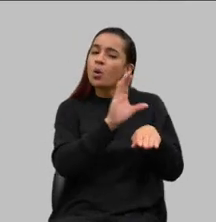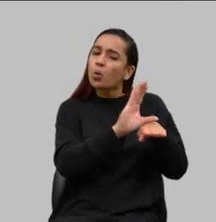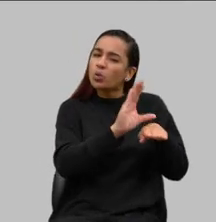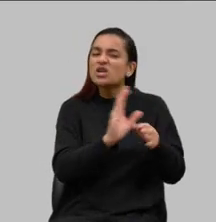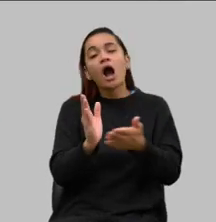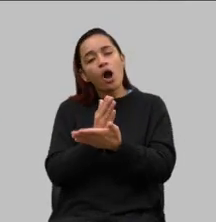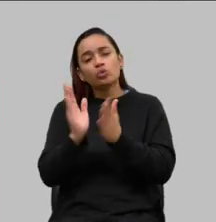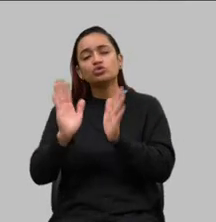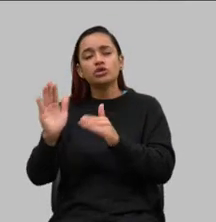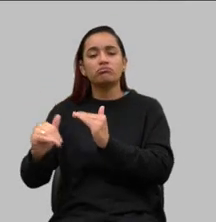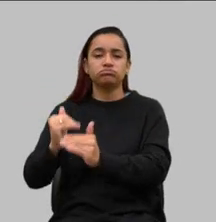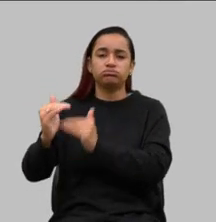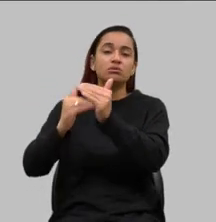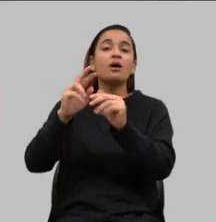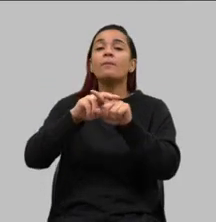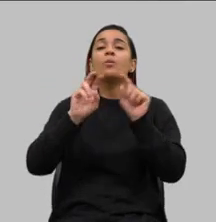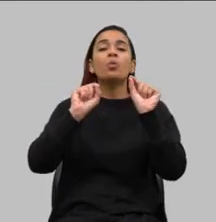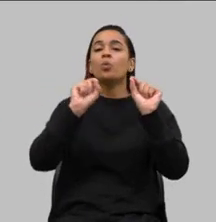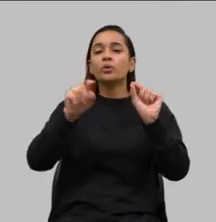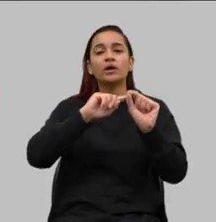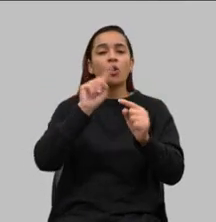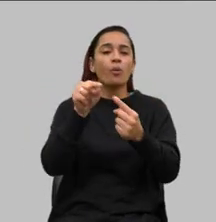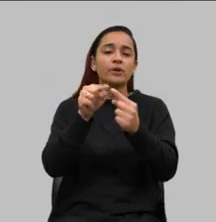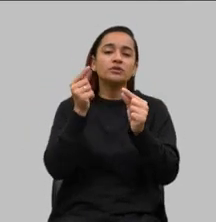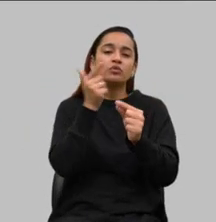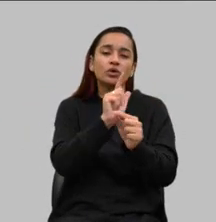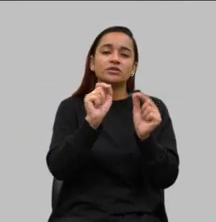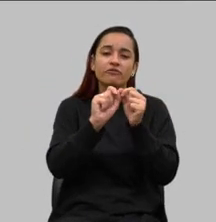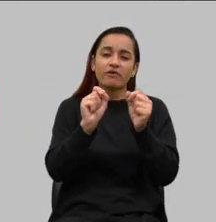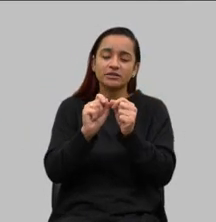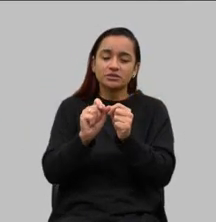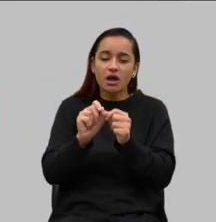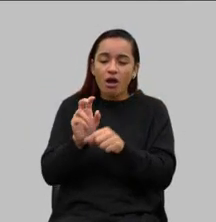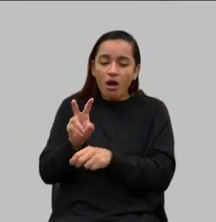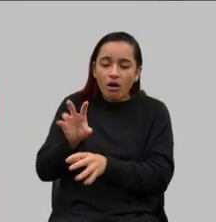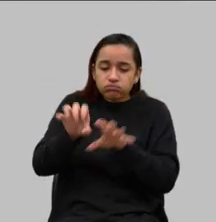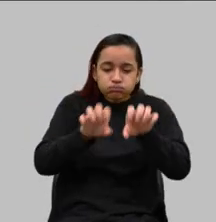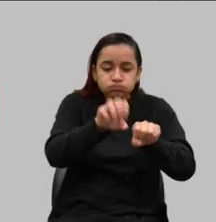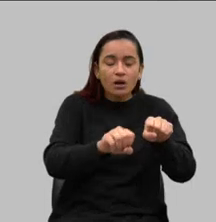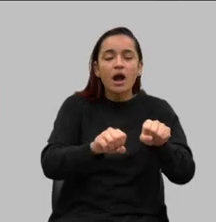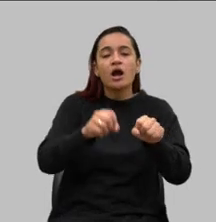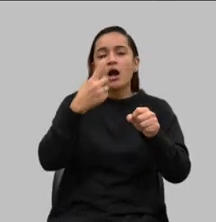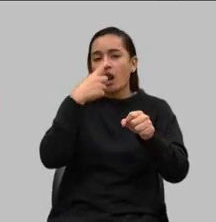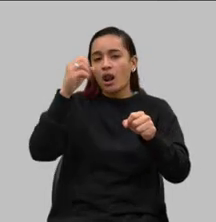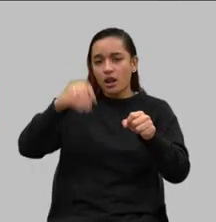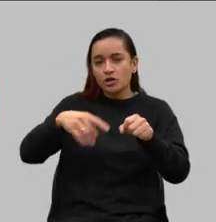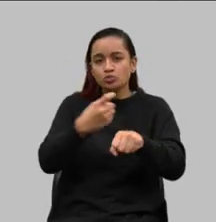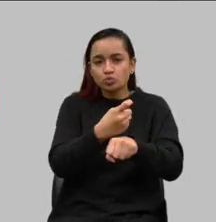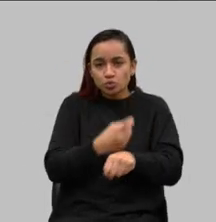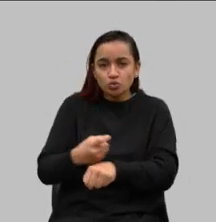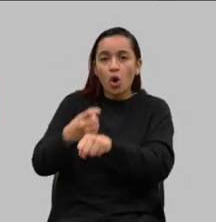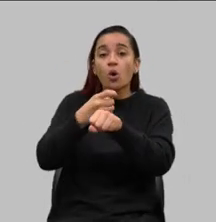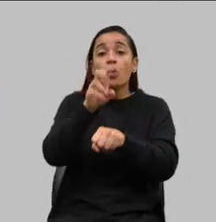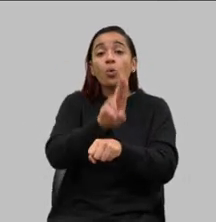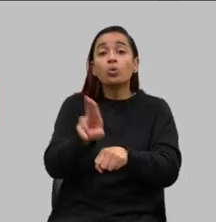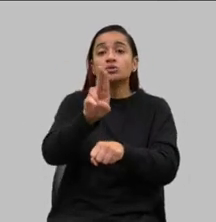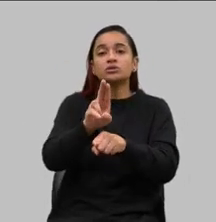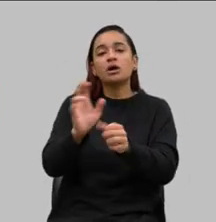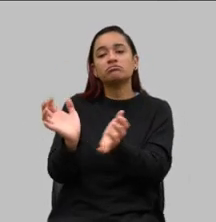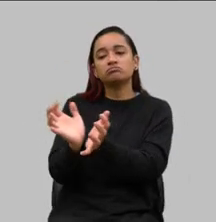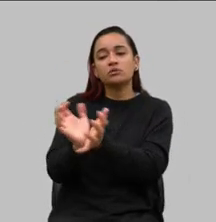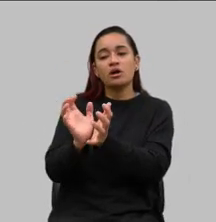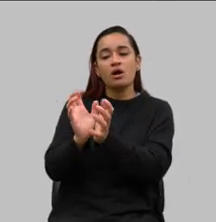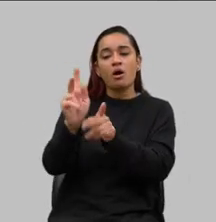eh da gestão de resíduos sólidos através de consórcios públicos dando uma maior condição de gestão